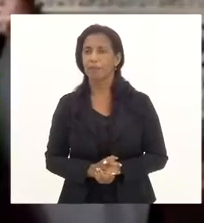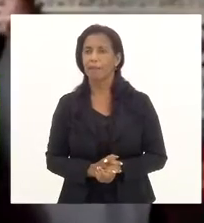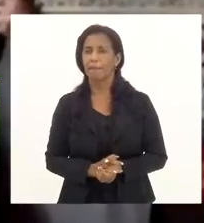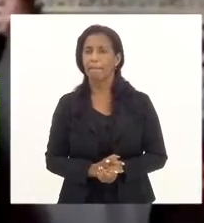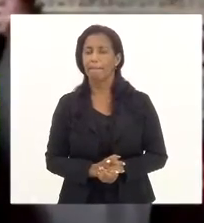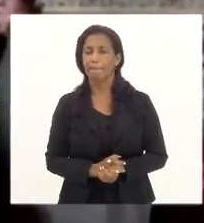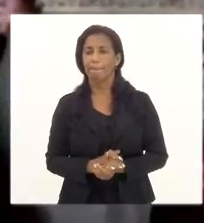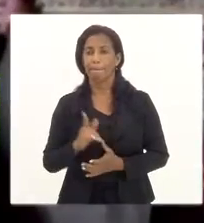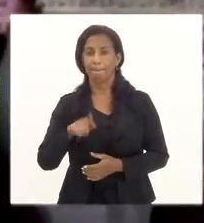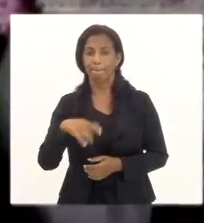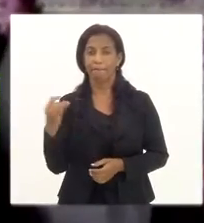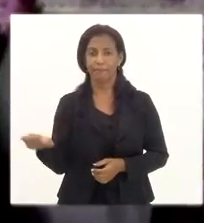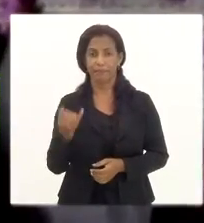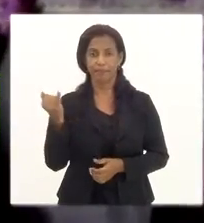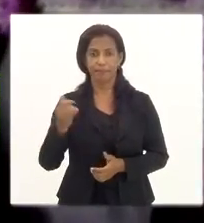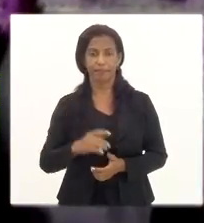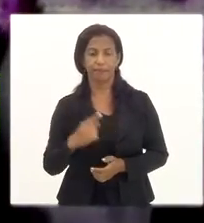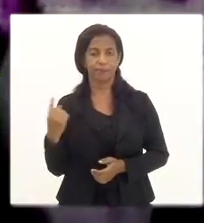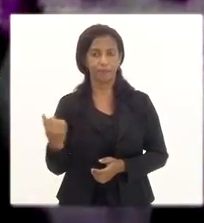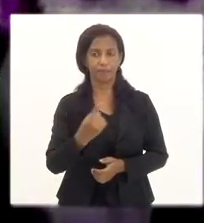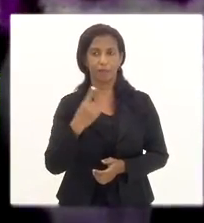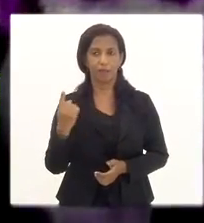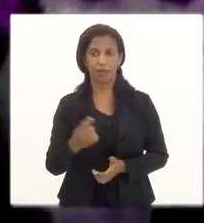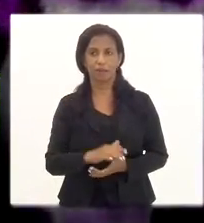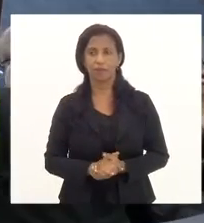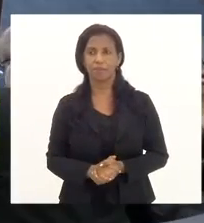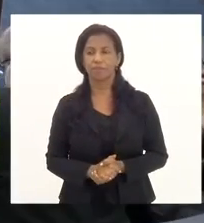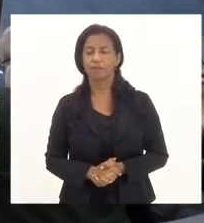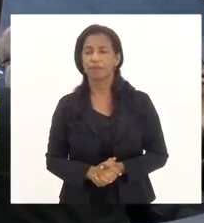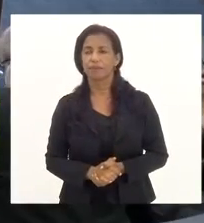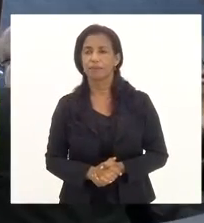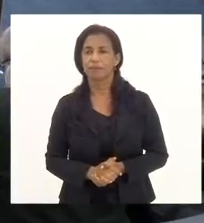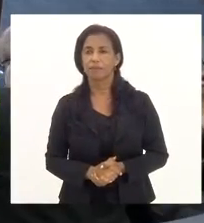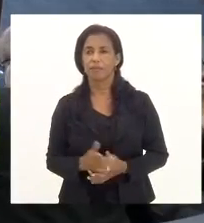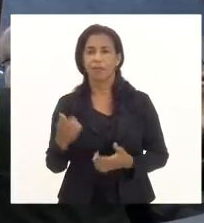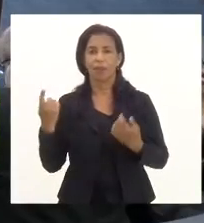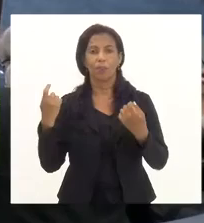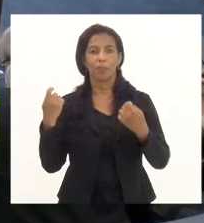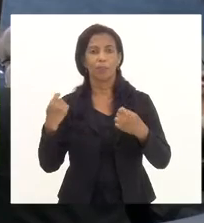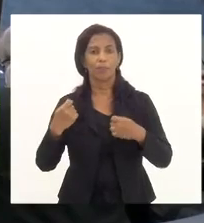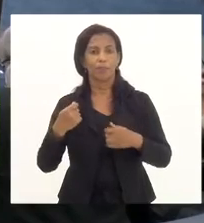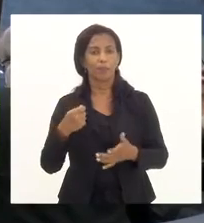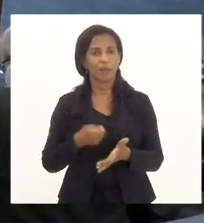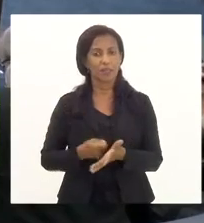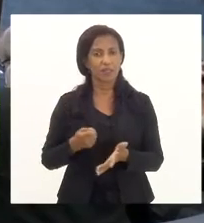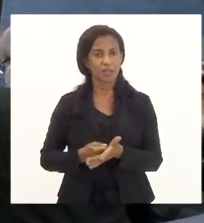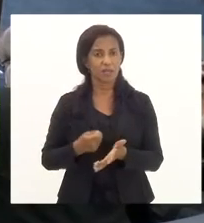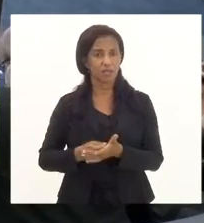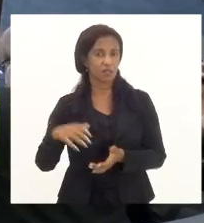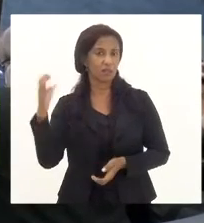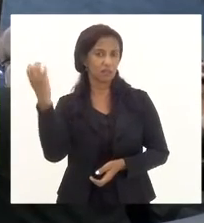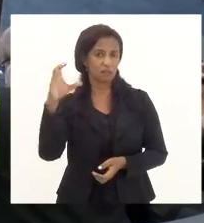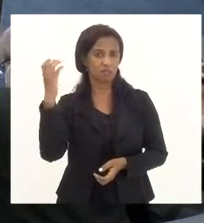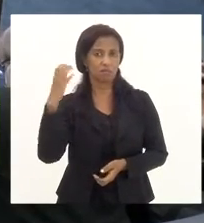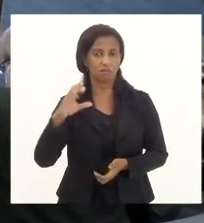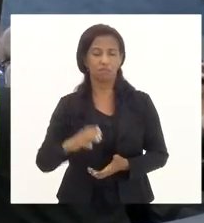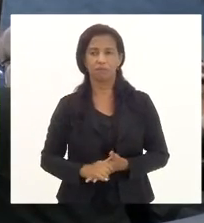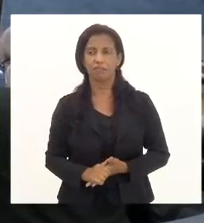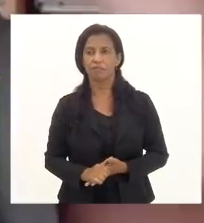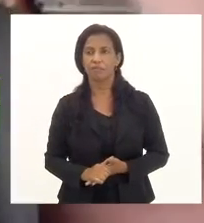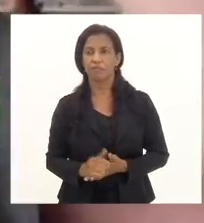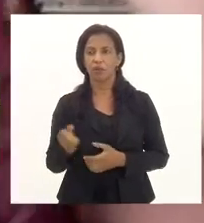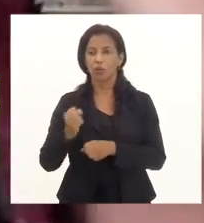que é importante que a gente não não é precisa dessa ciência